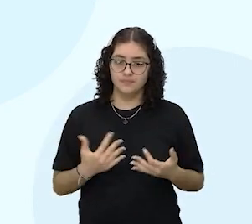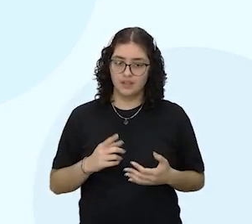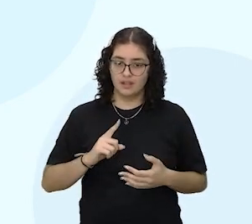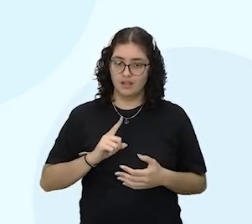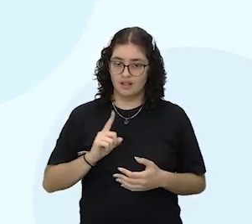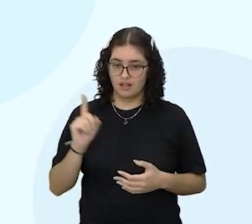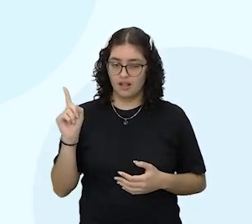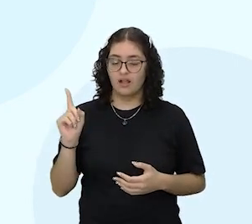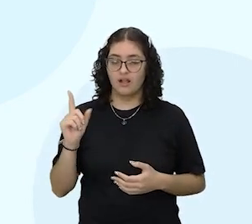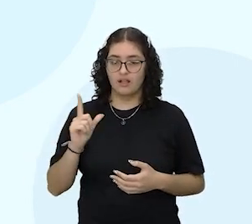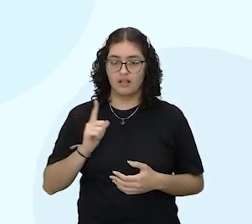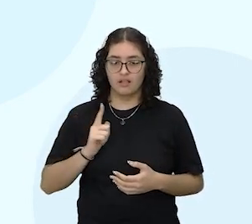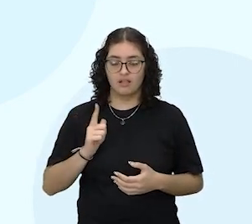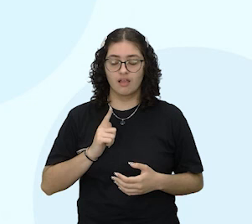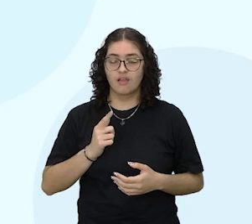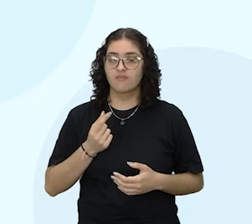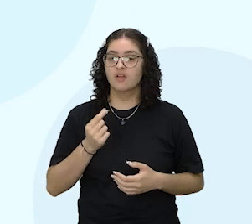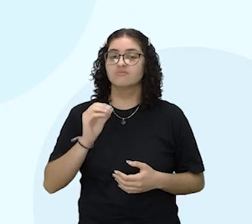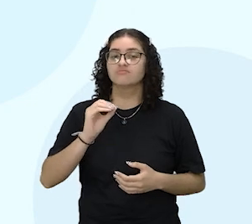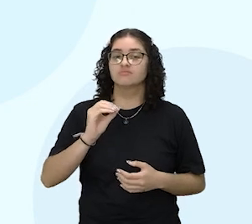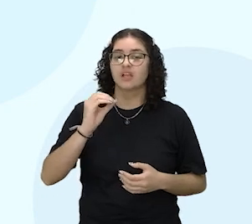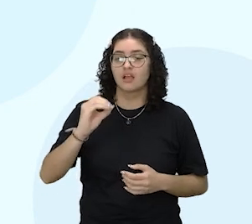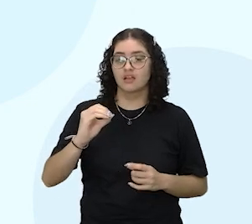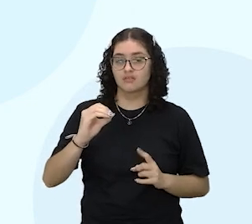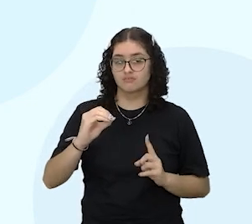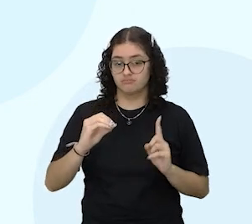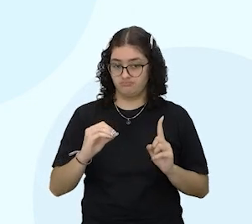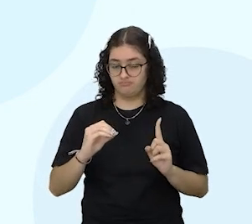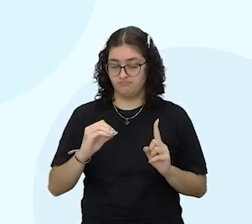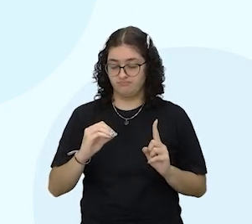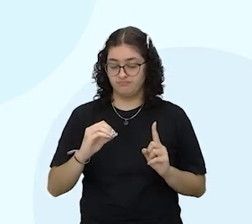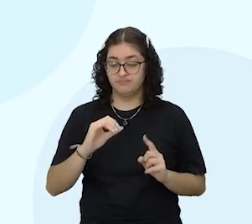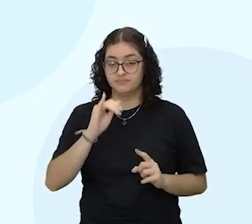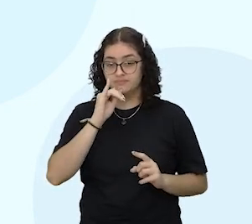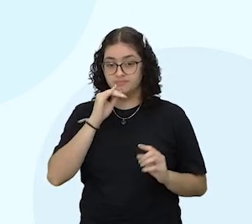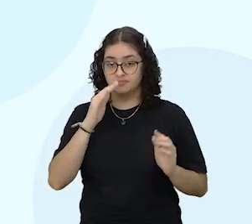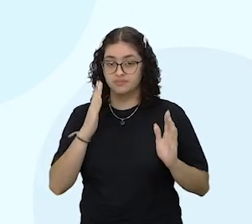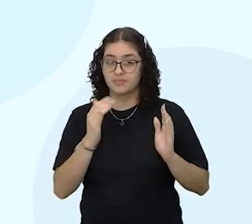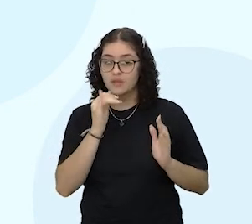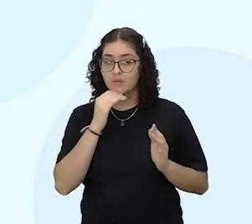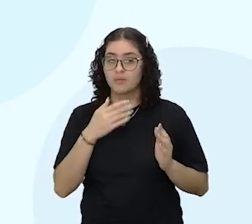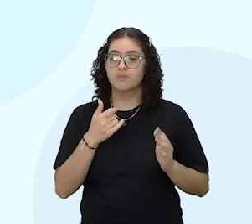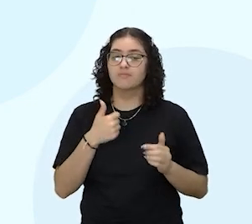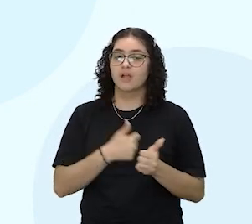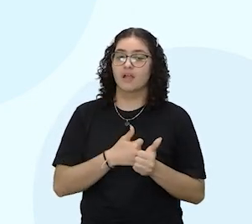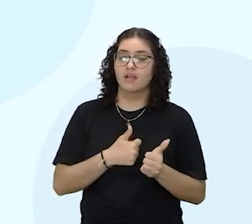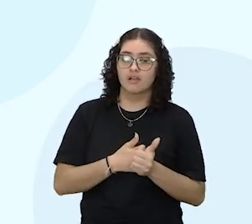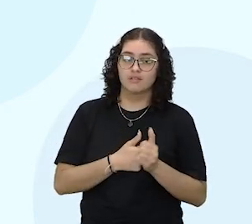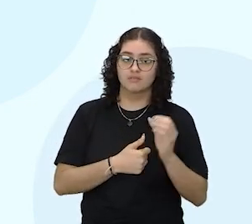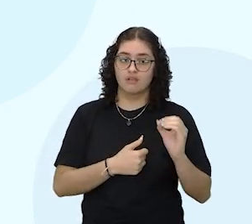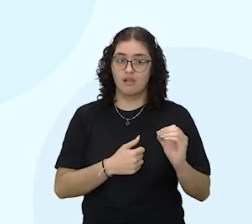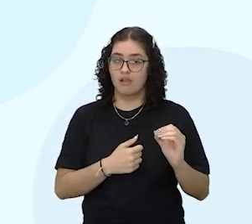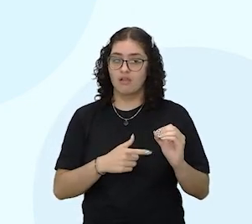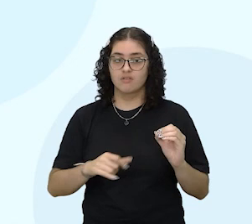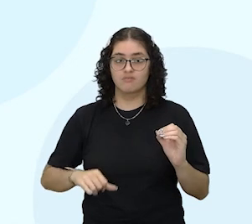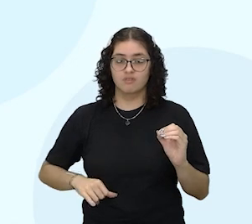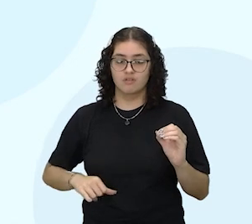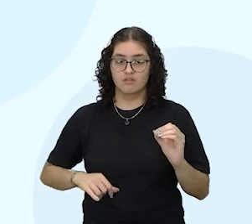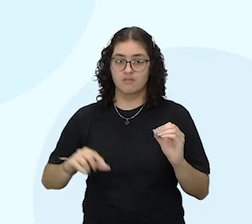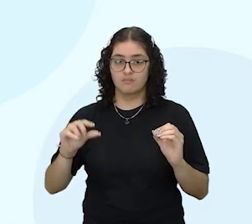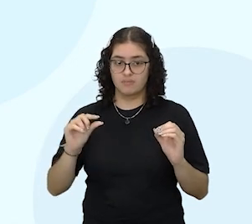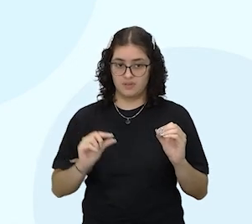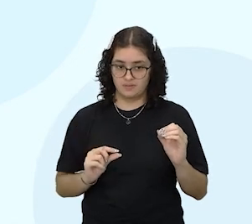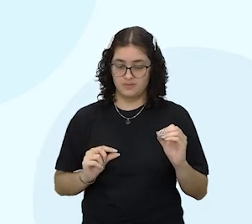por valores entre 0 e 1. Quanto mais próximo estiver do 0, menos vulnerável esse município